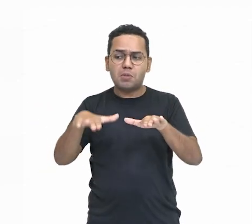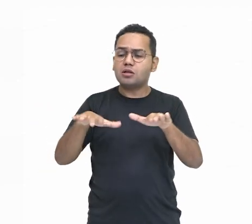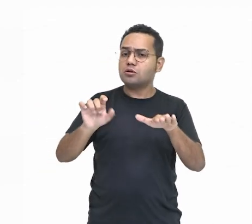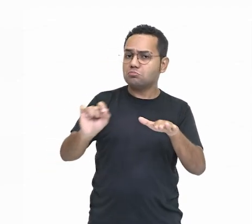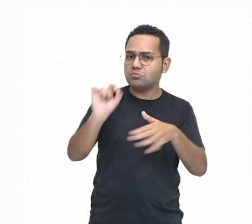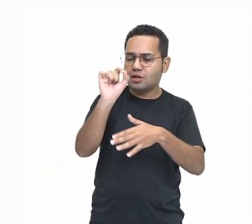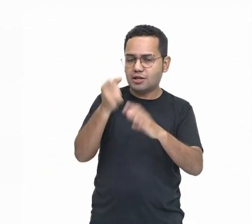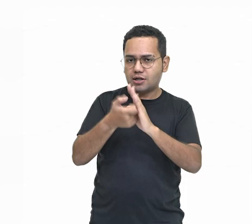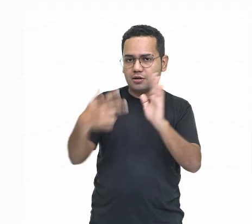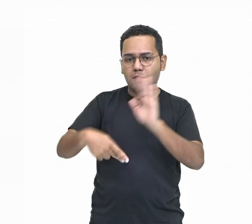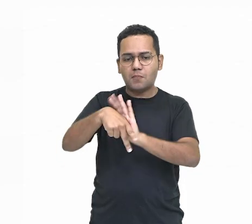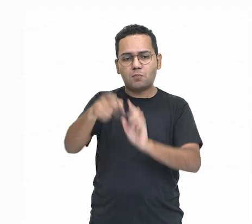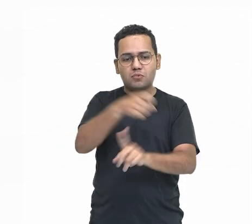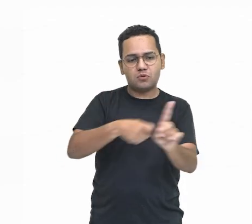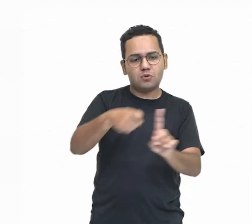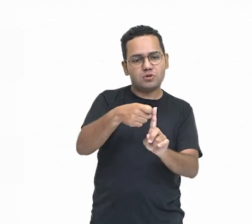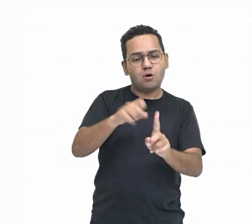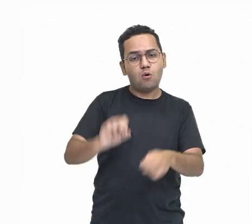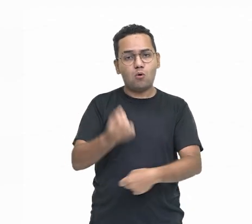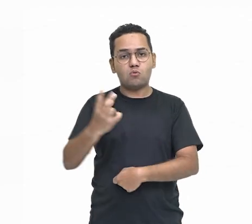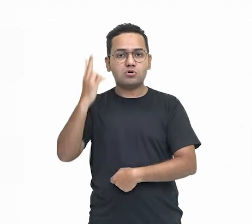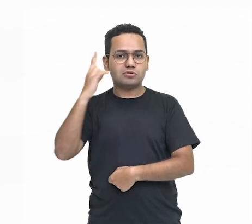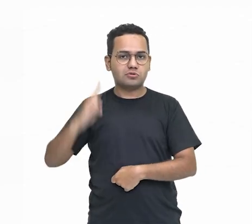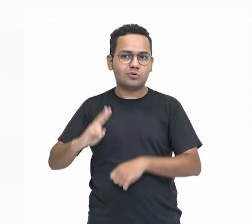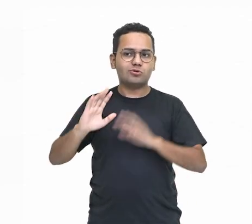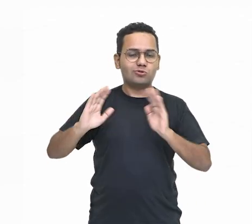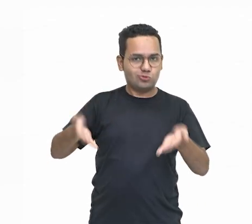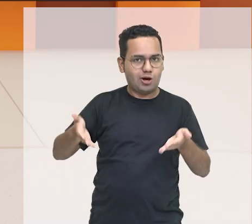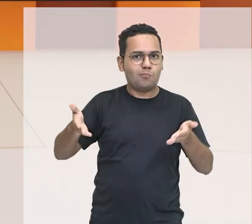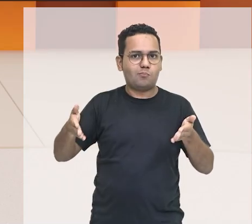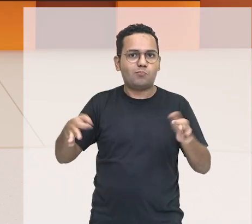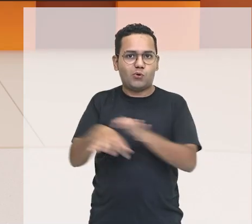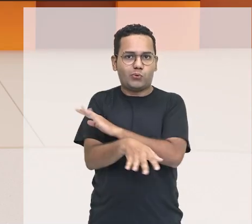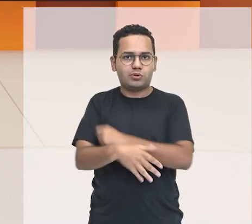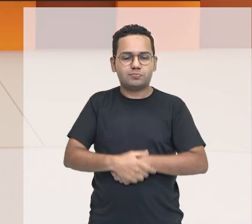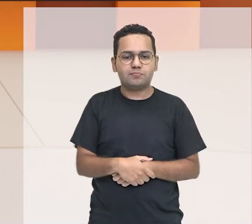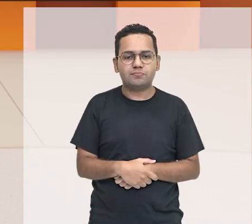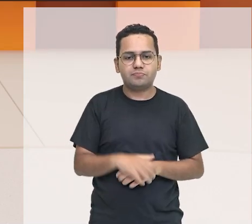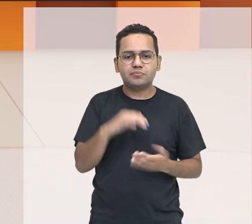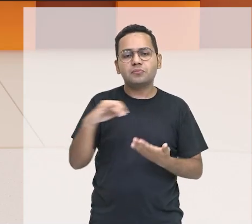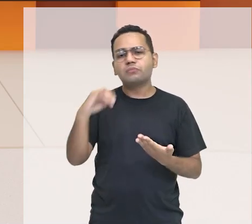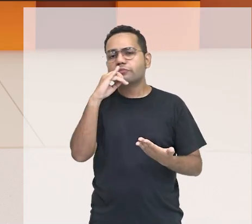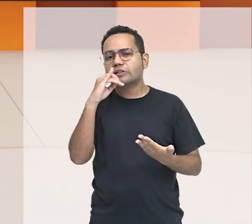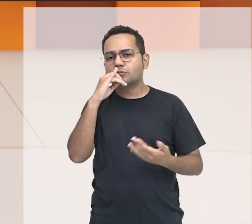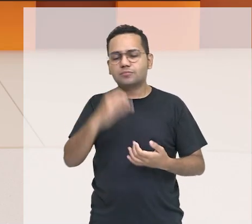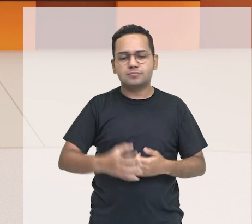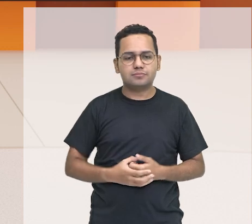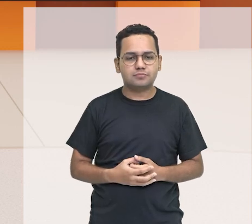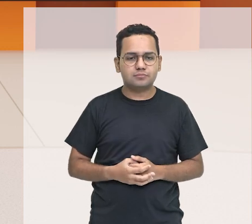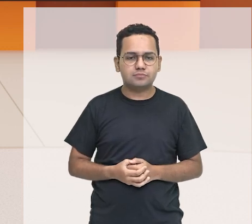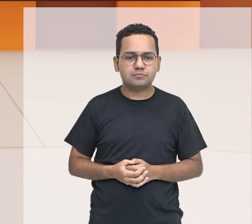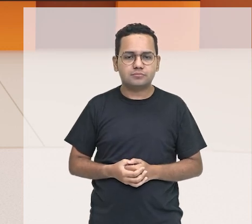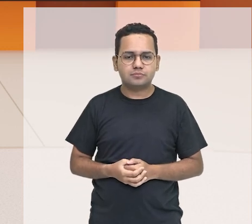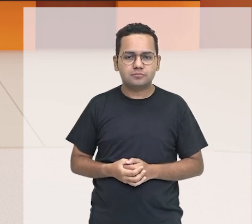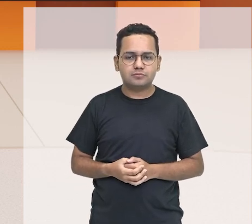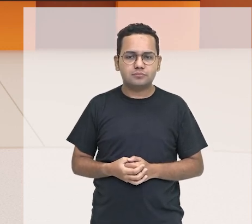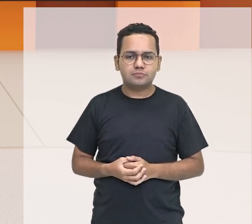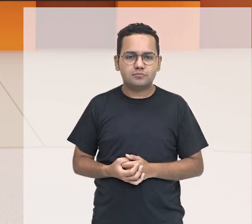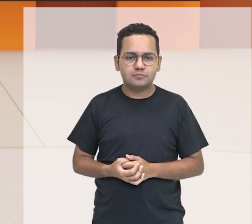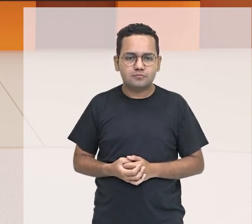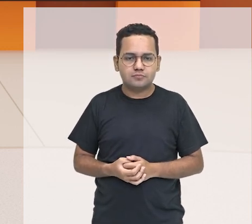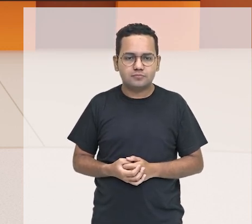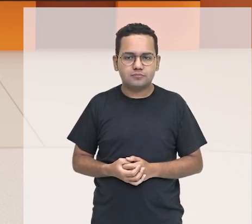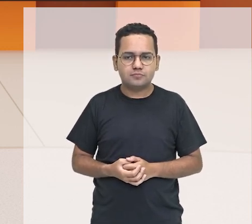e históricas pré-estabelecidas. Vejam, dar um exemplo aqui. Há um grupo de pessoas